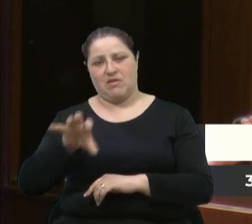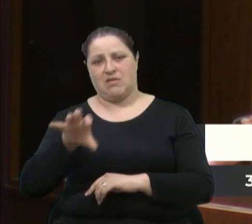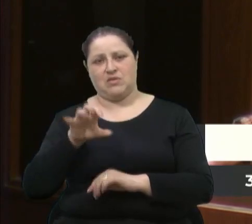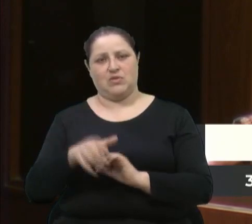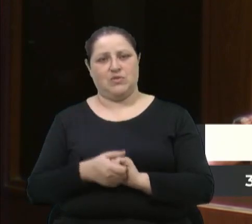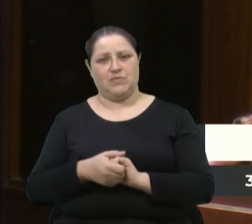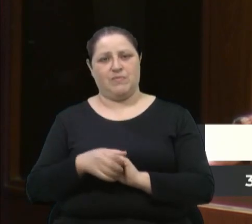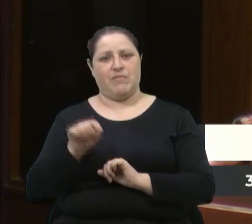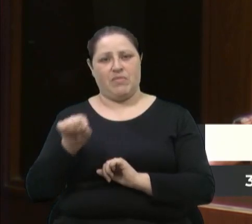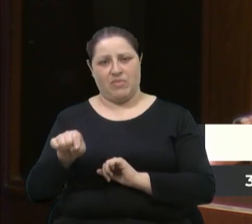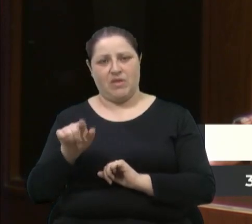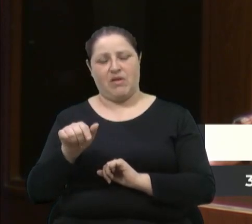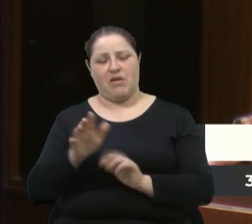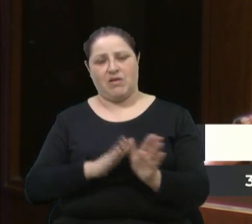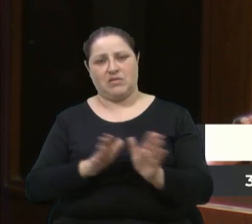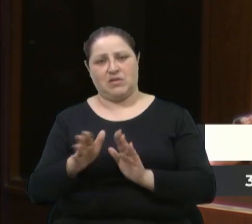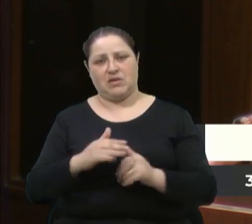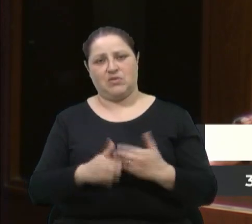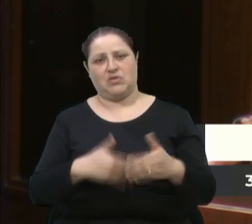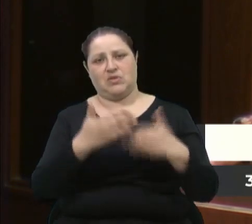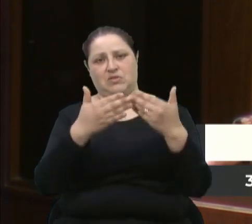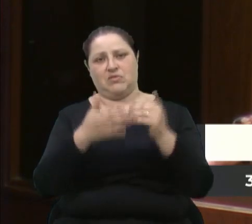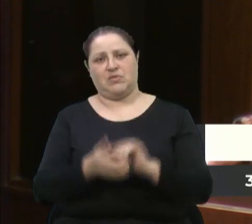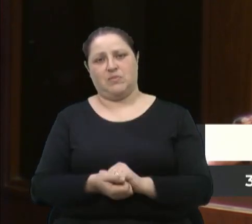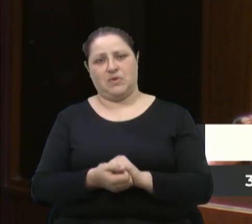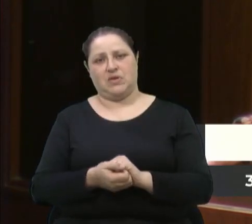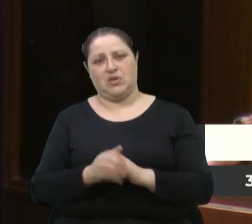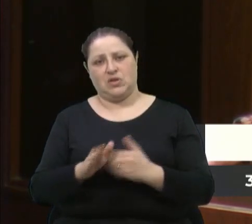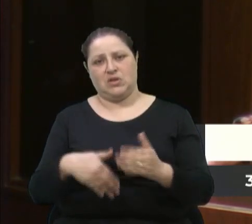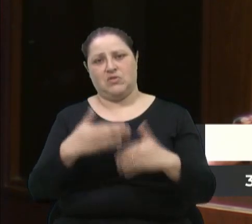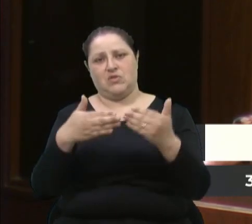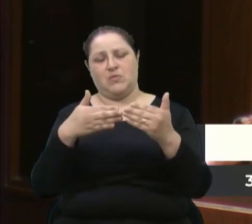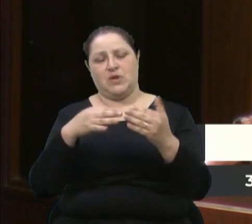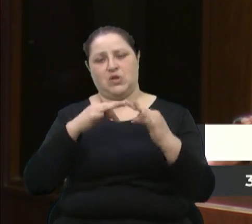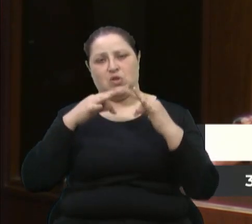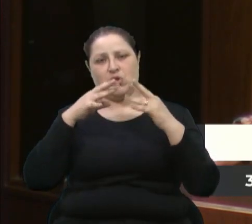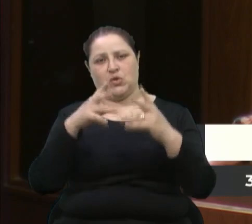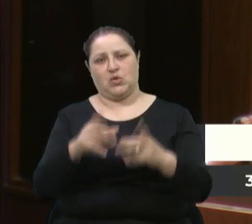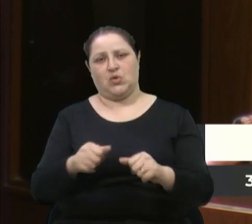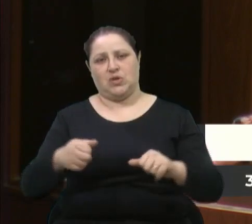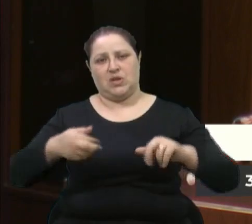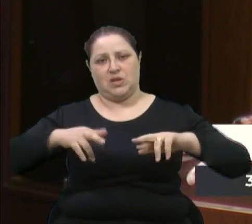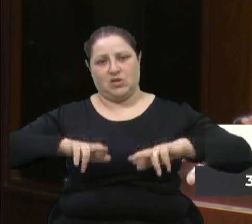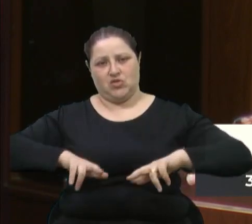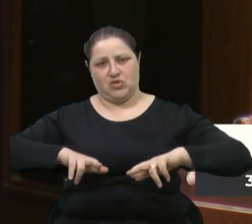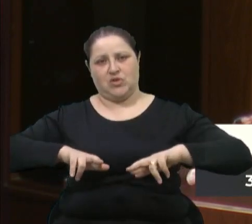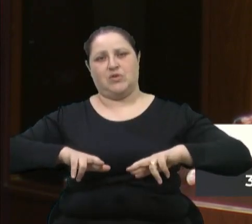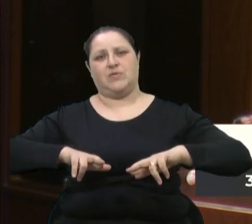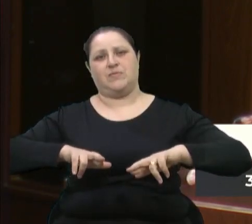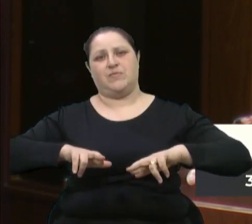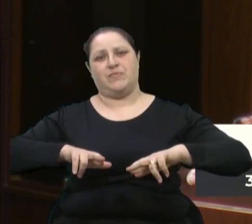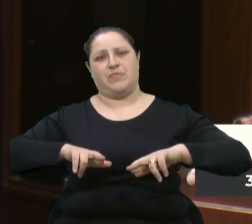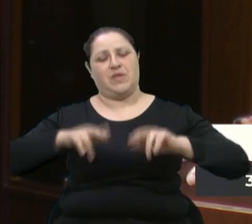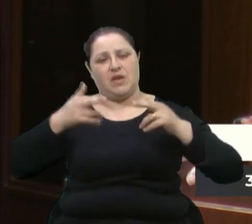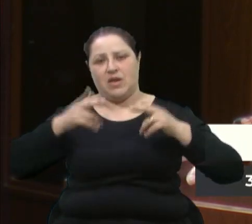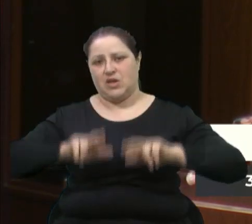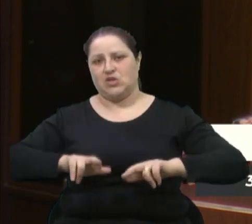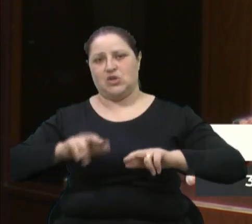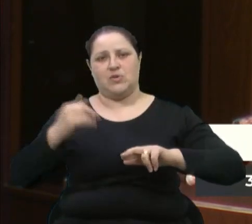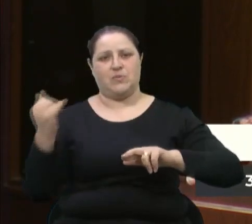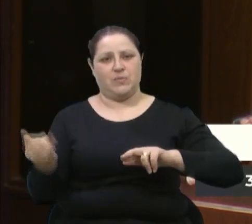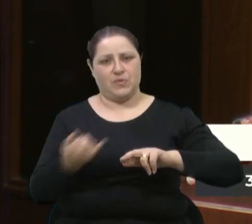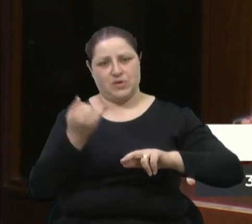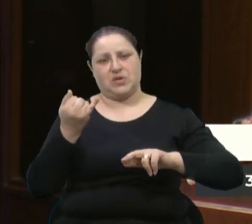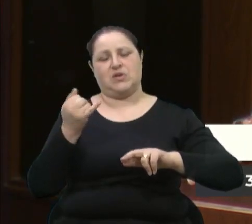o acesso ao desenvolvimento de toda uma região tão importante quanto